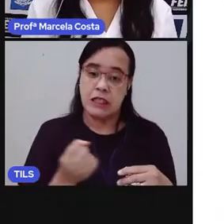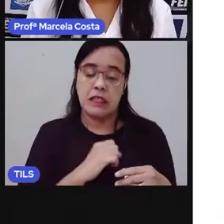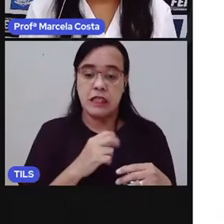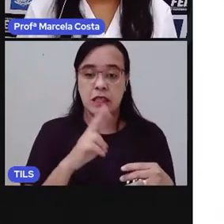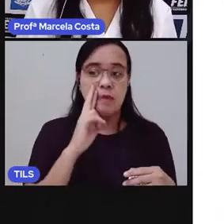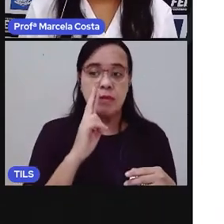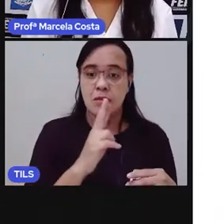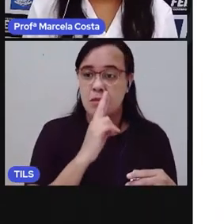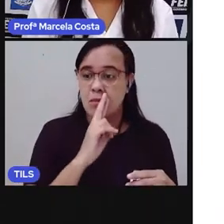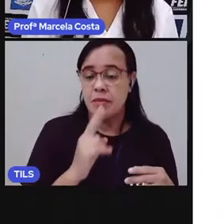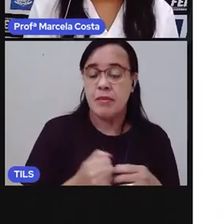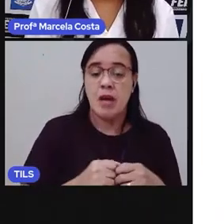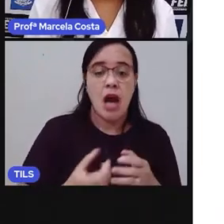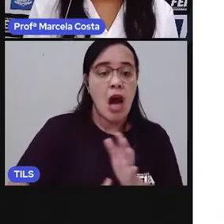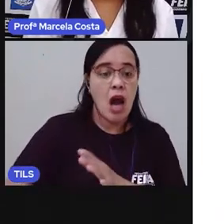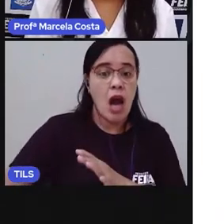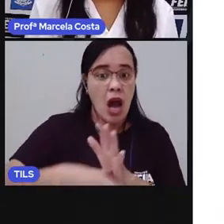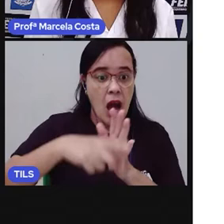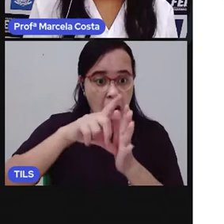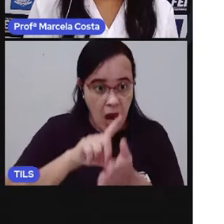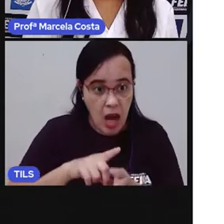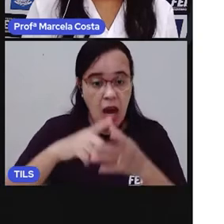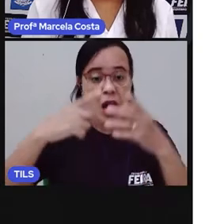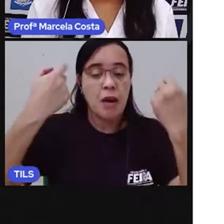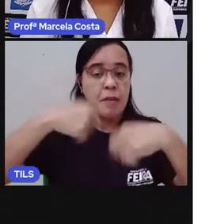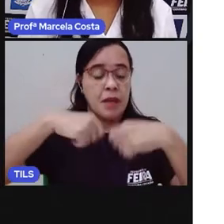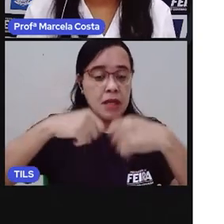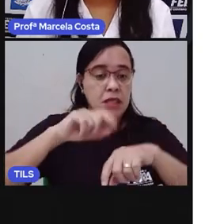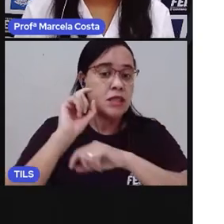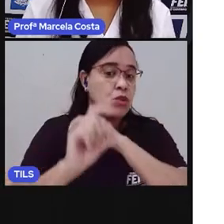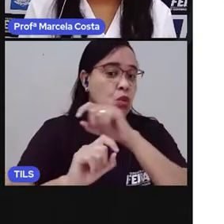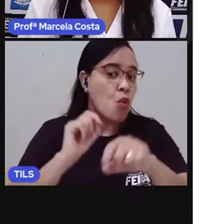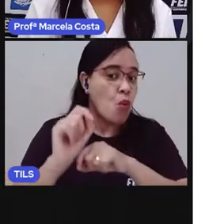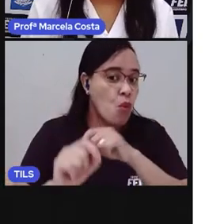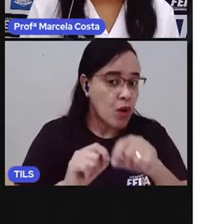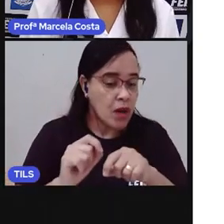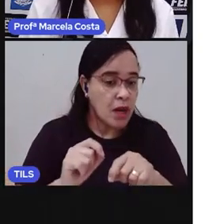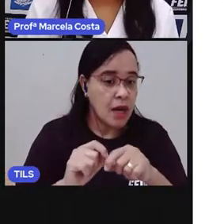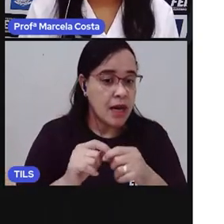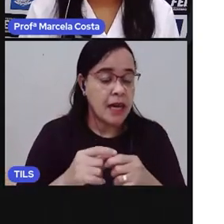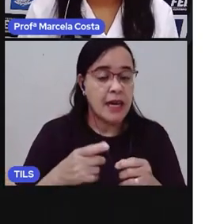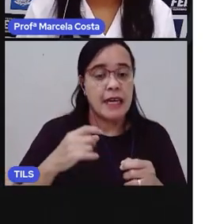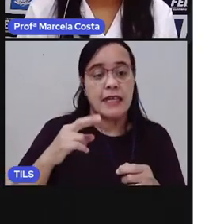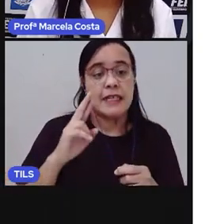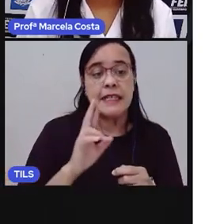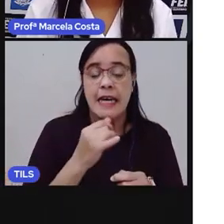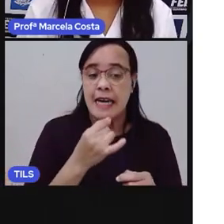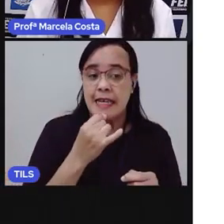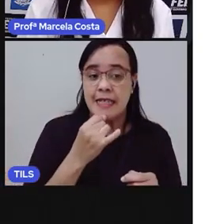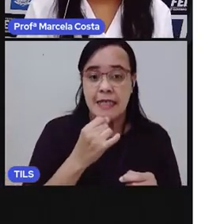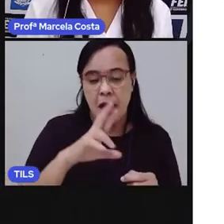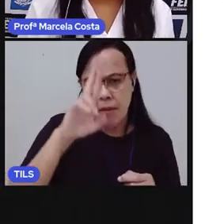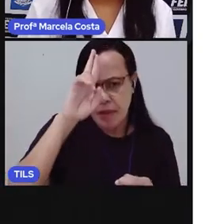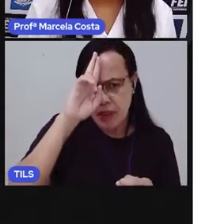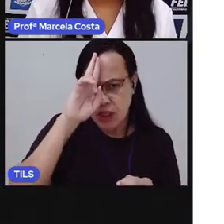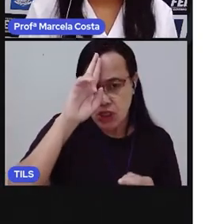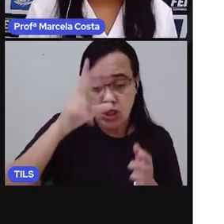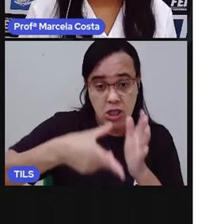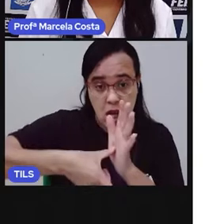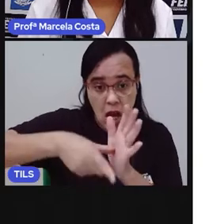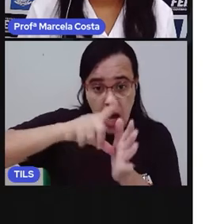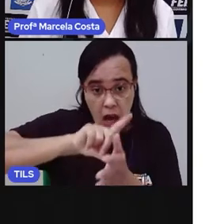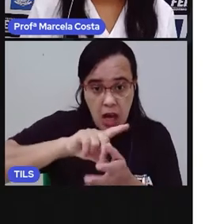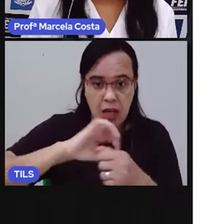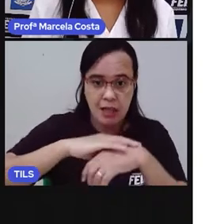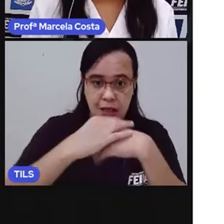né, pega em algum material que não é nosso, pegou alguma coisa da rua, pega logo, já lava ali a mão. Foi brincar com